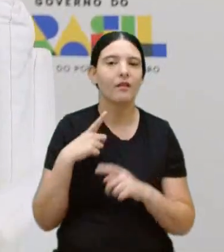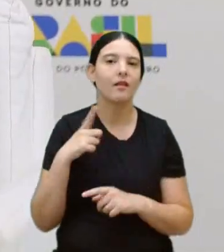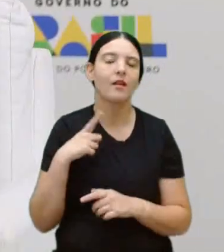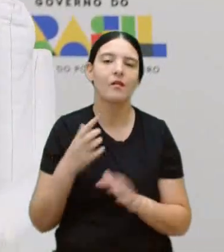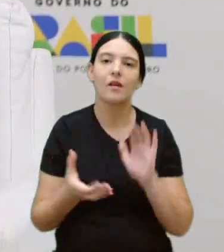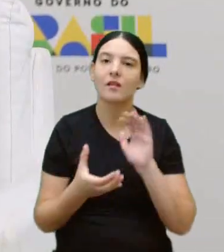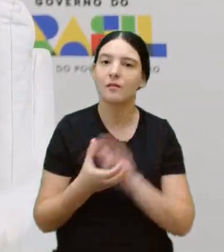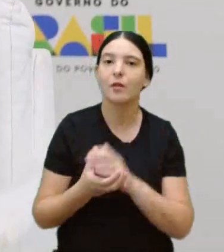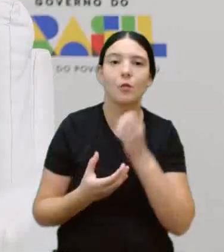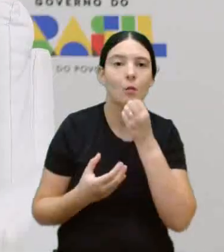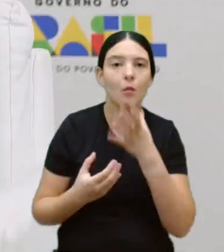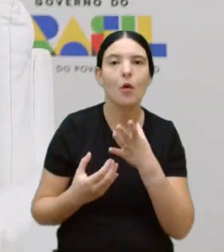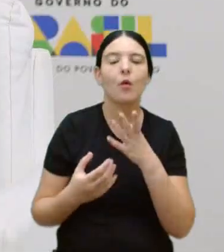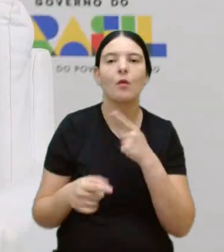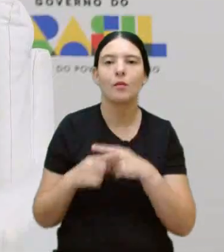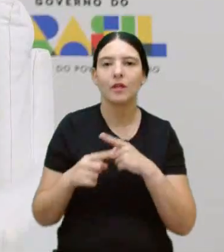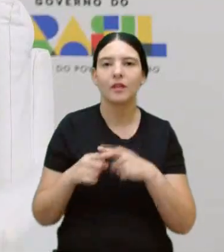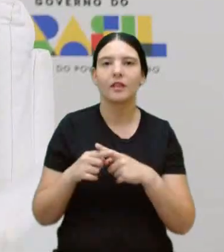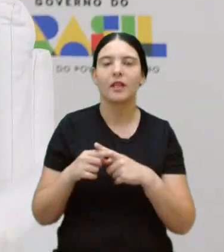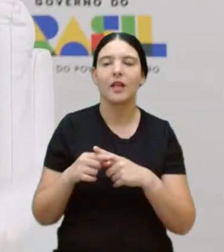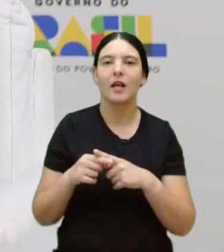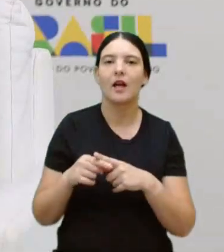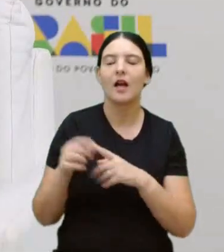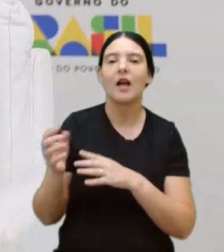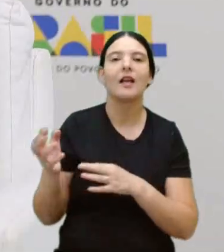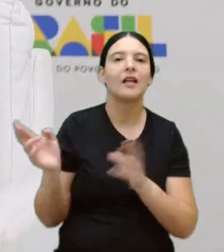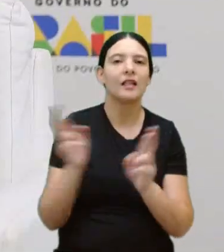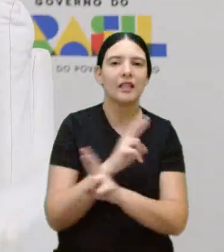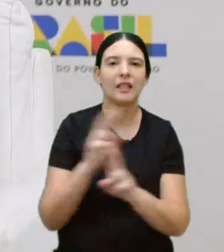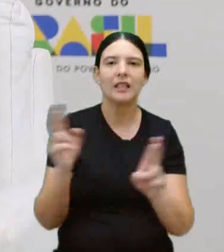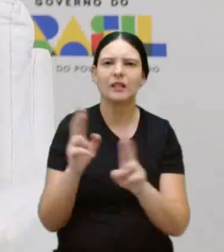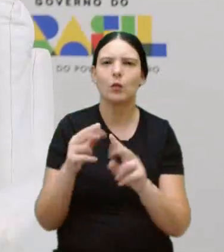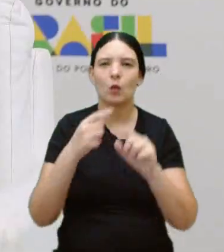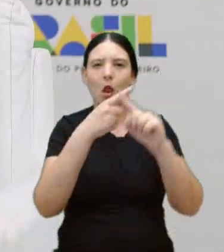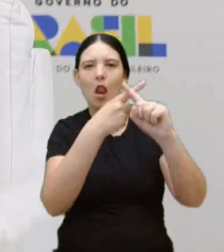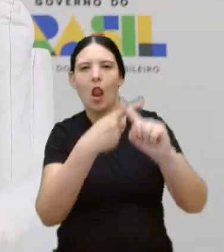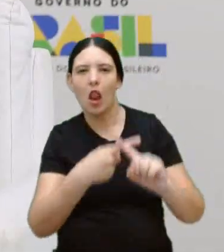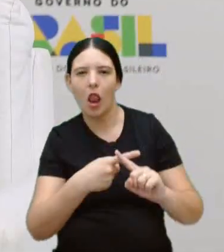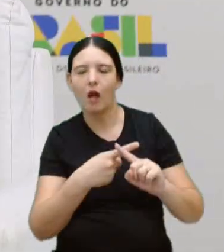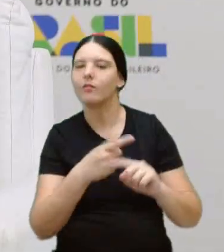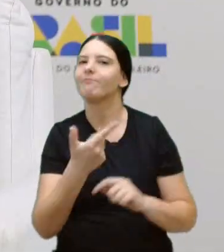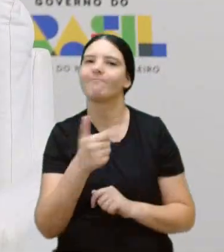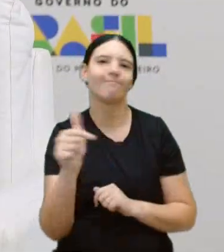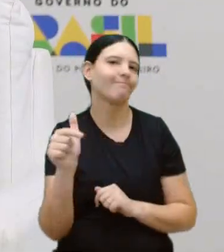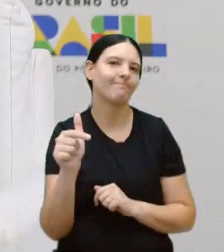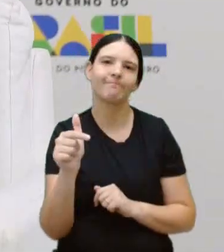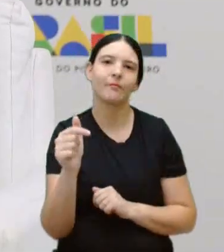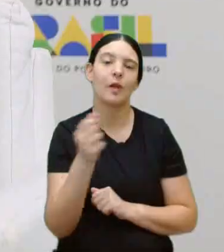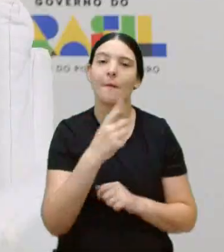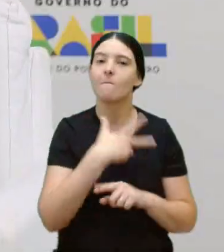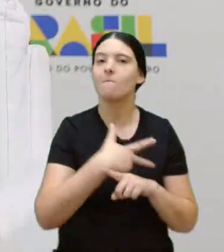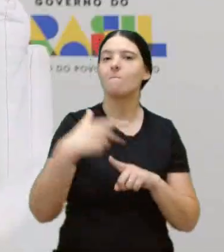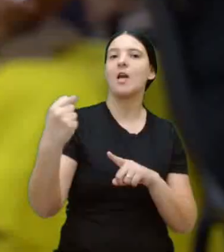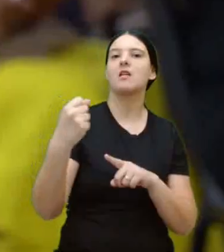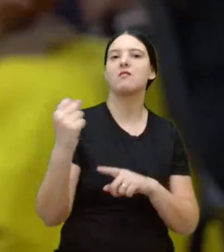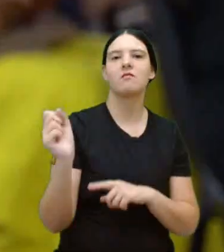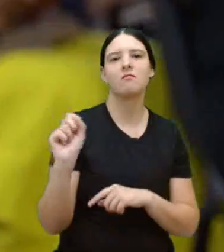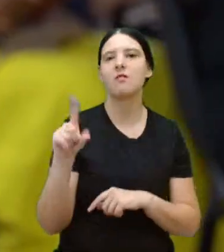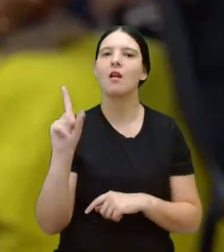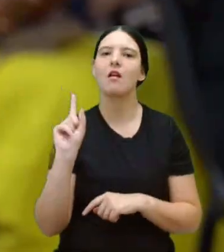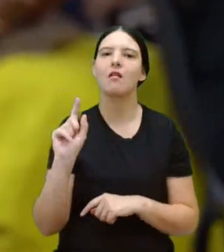Eu mantenho a bola em movimento. A relação não tem ninguém disputando quem vale mais, quem merece mais